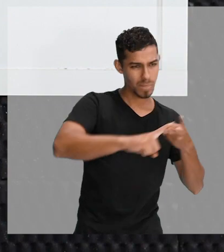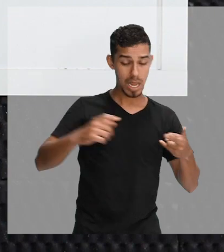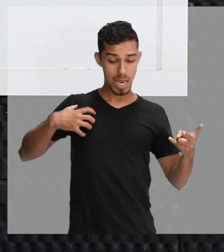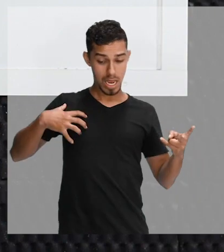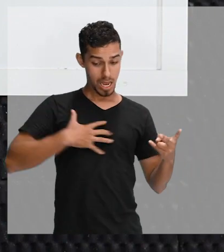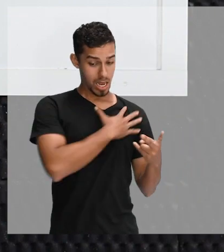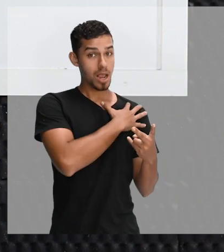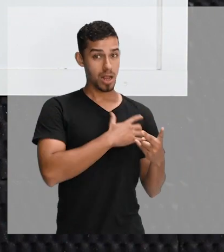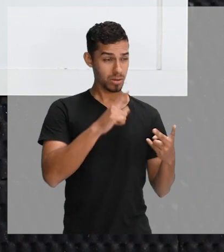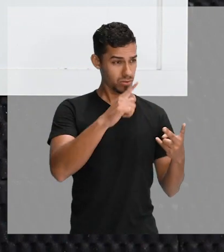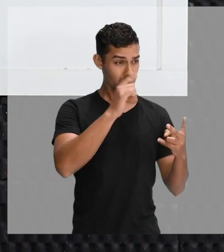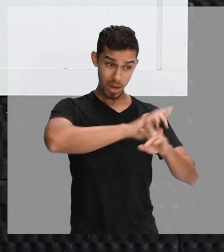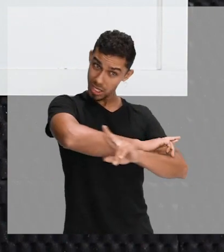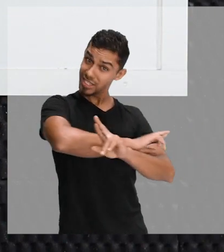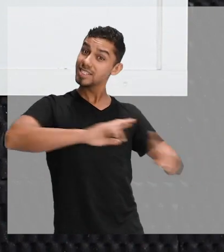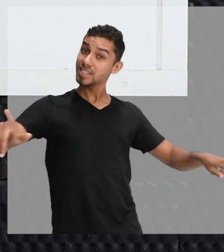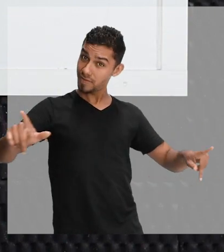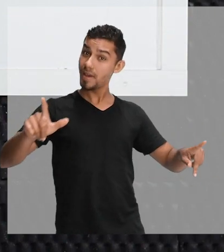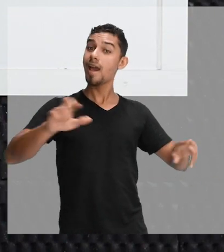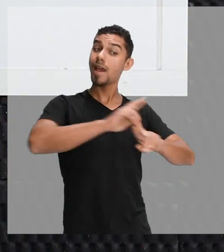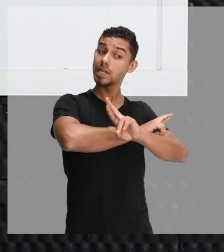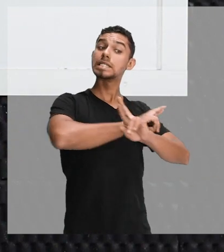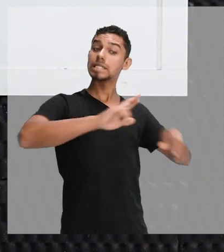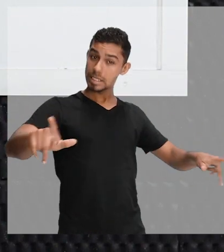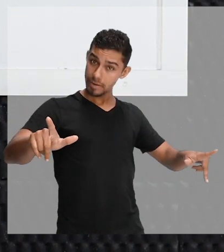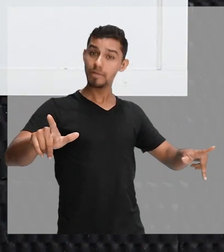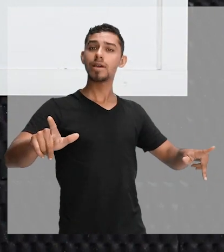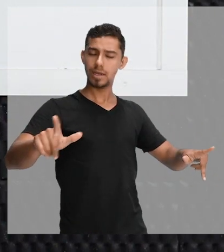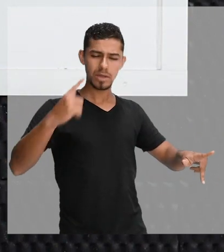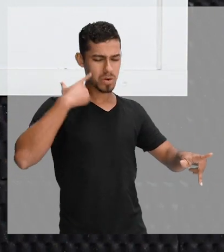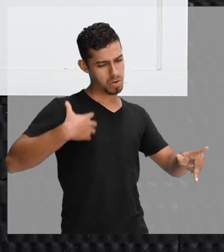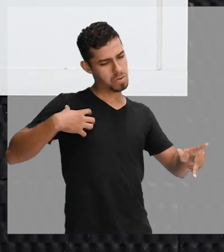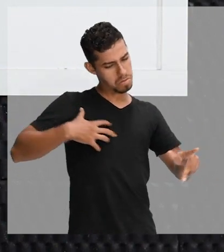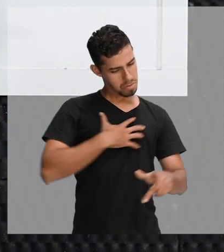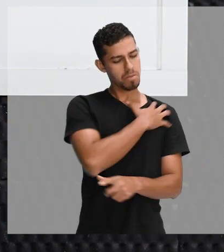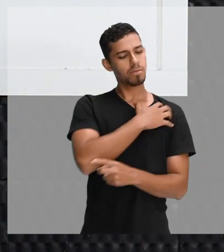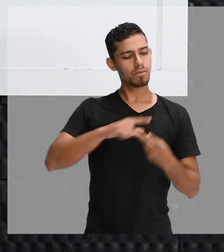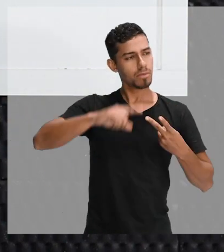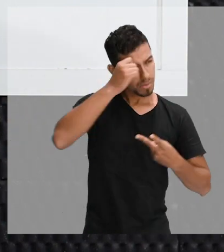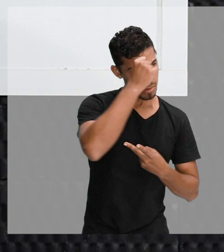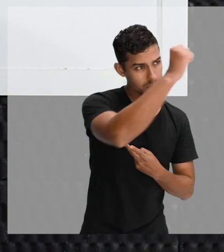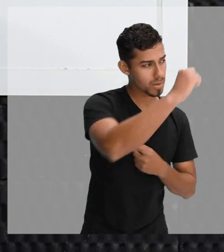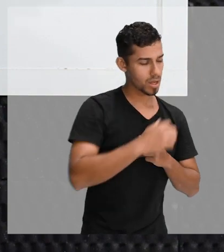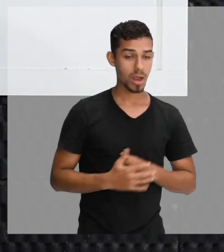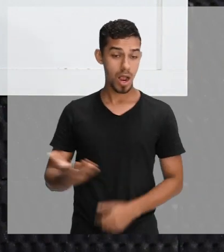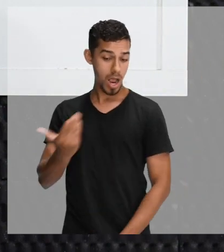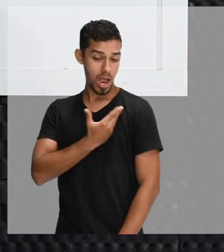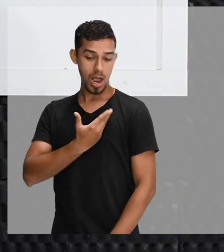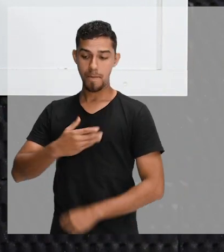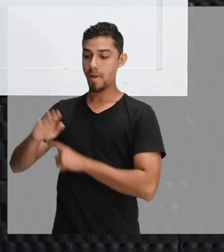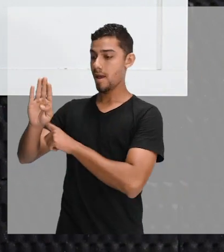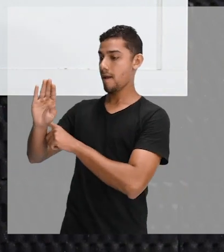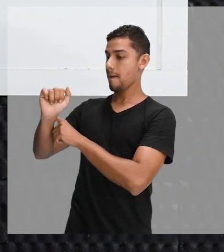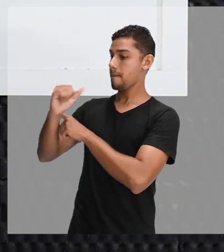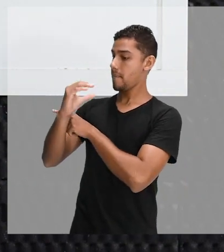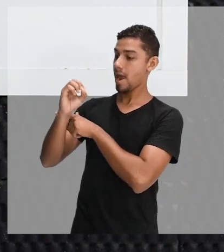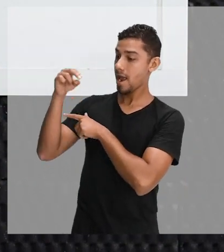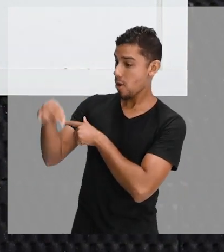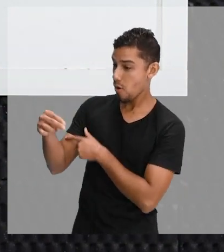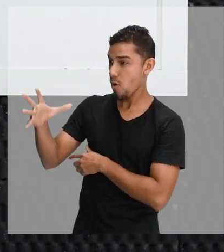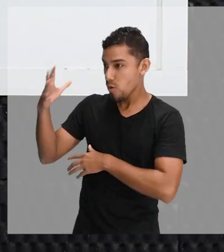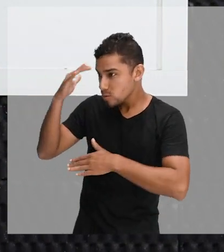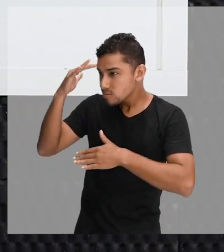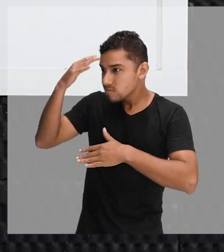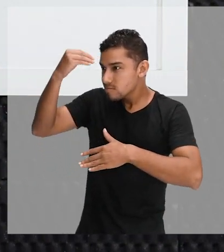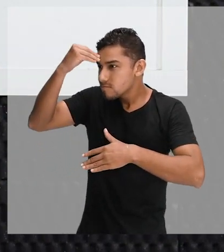pega essa dica aqui que ela é importante. Diferente dos pré-socráticos e de Aristóteles, o nosso amigo Francis Bacon, ele gerava o